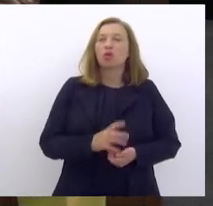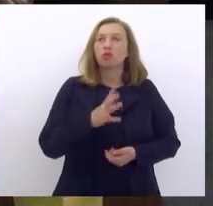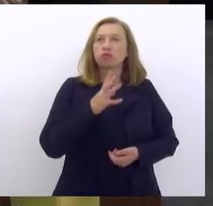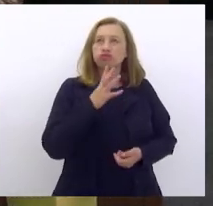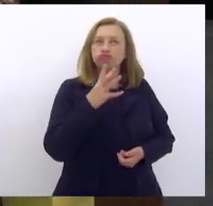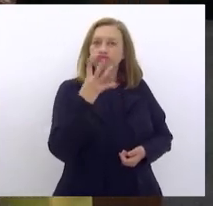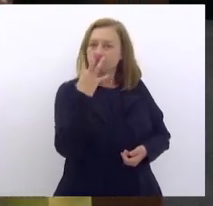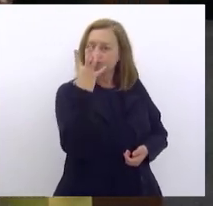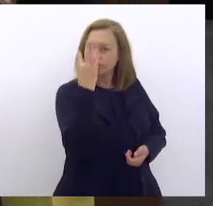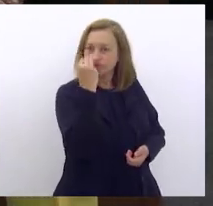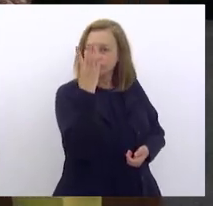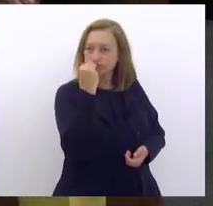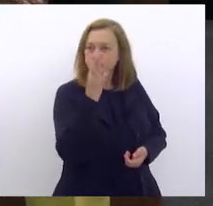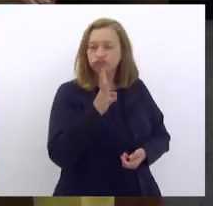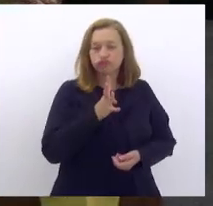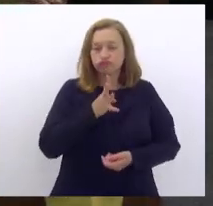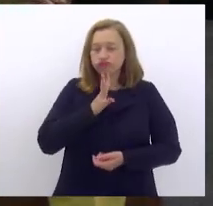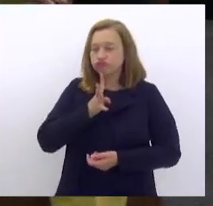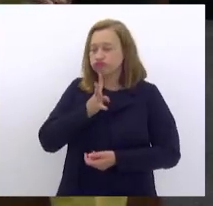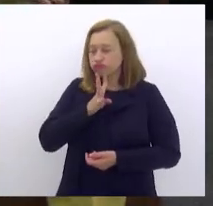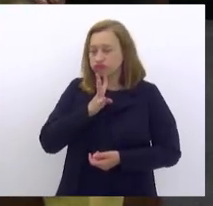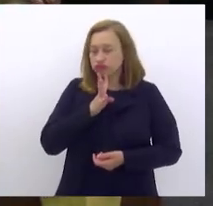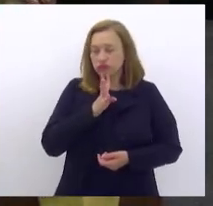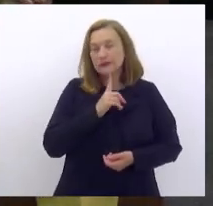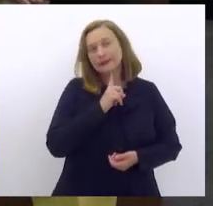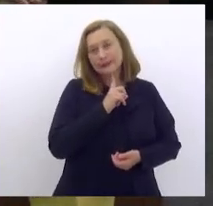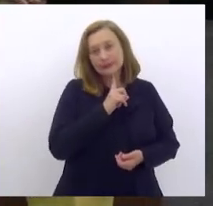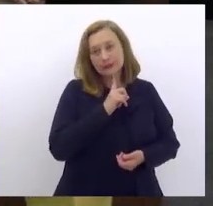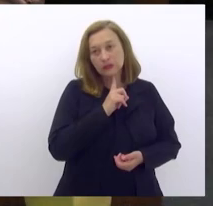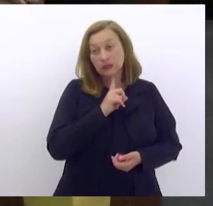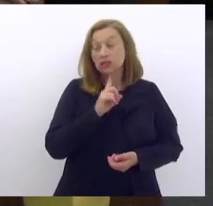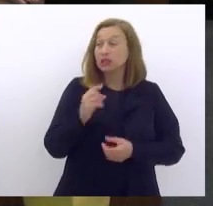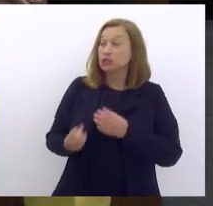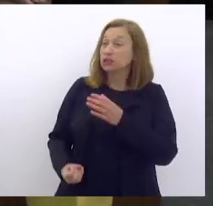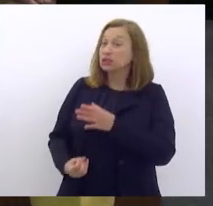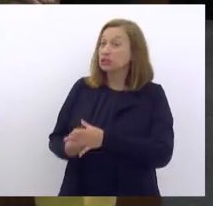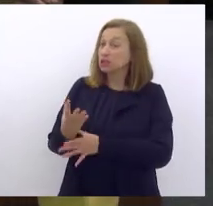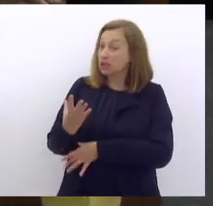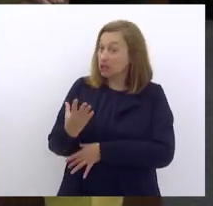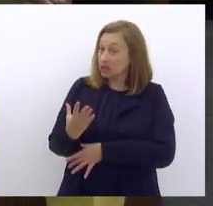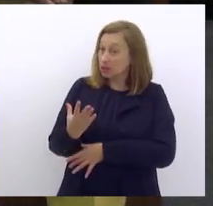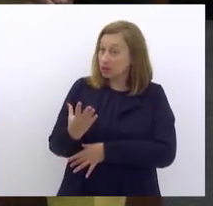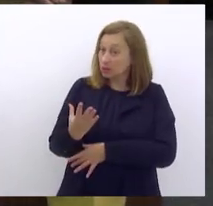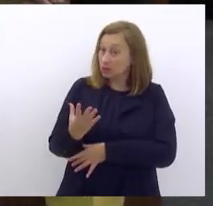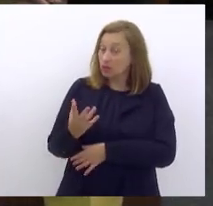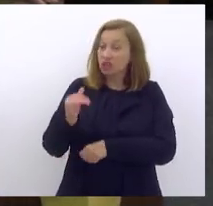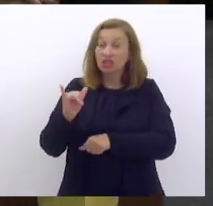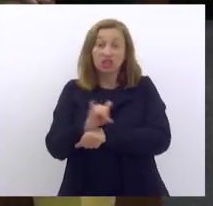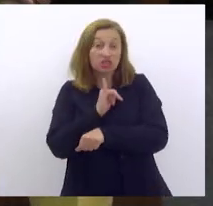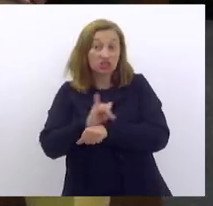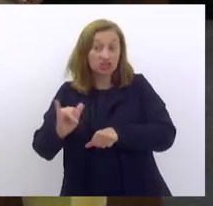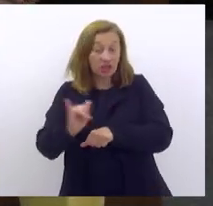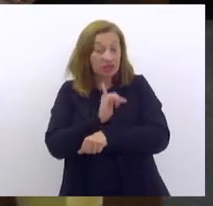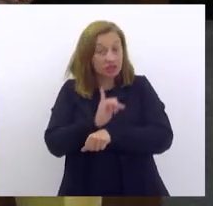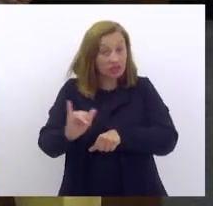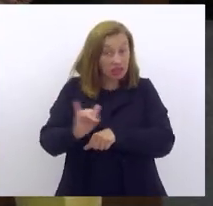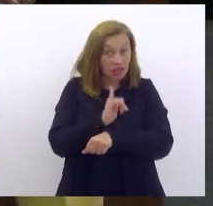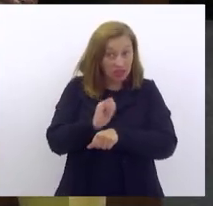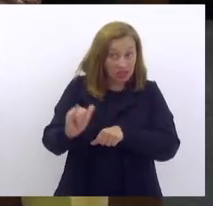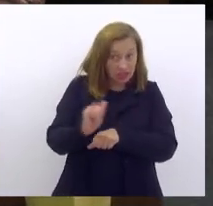reconhecimento fotográfico, que a gente está criando procedimentos